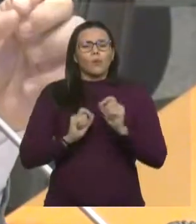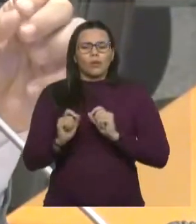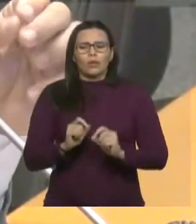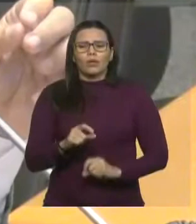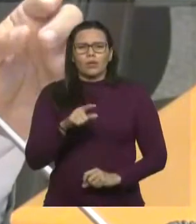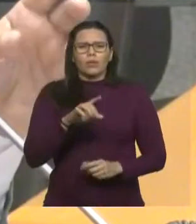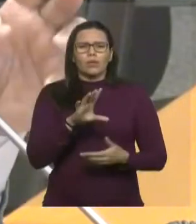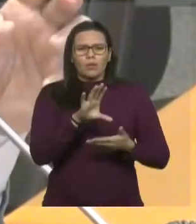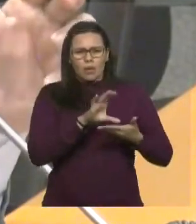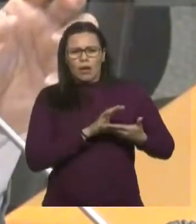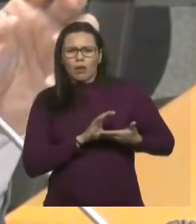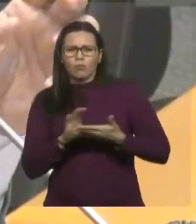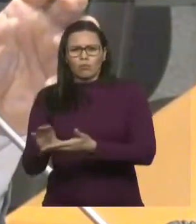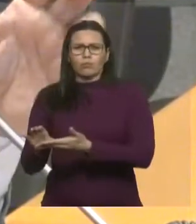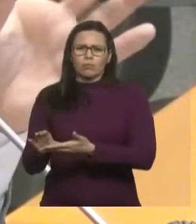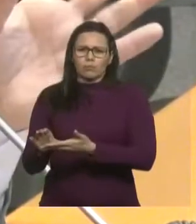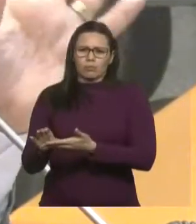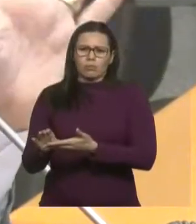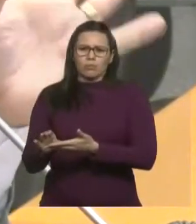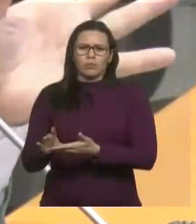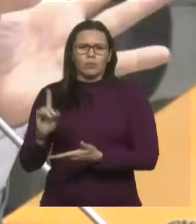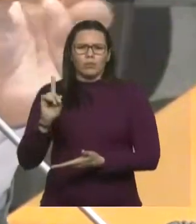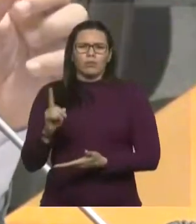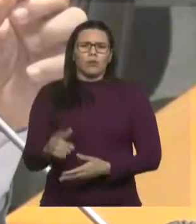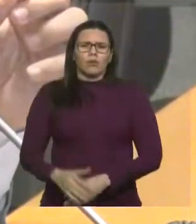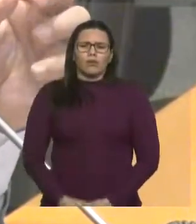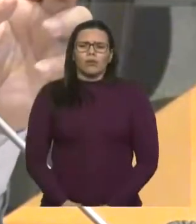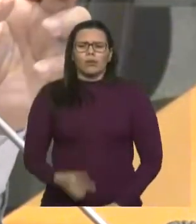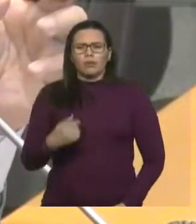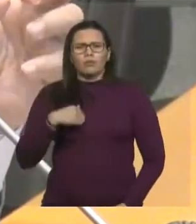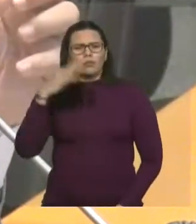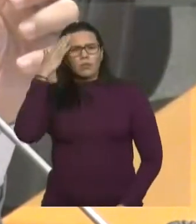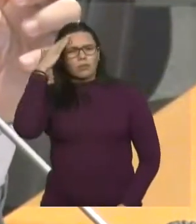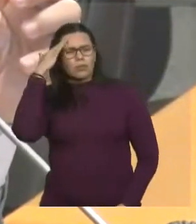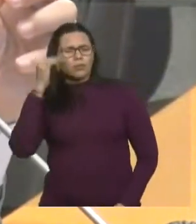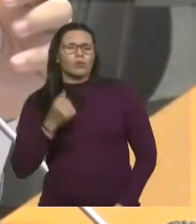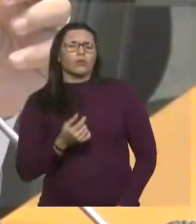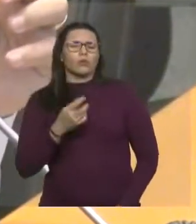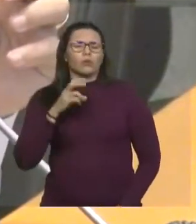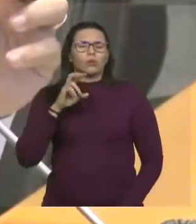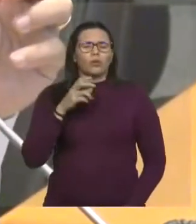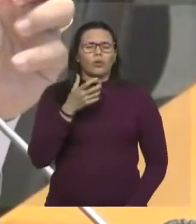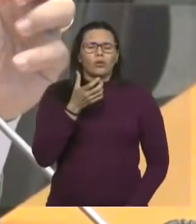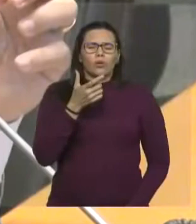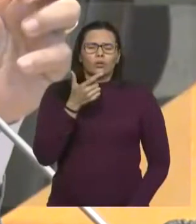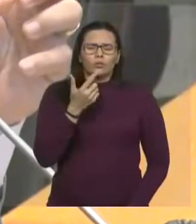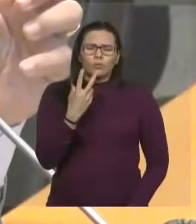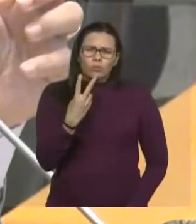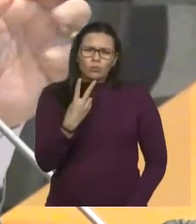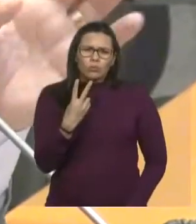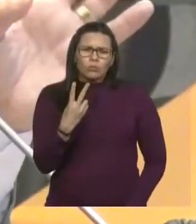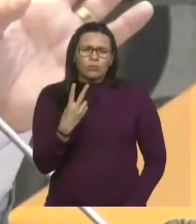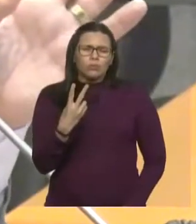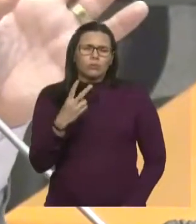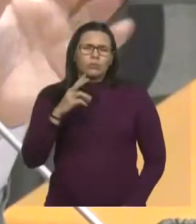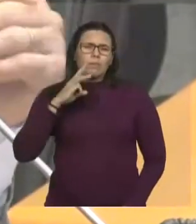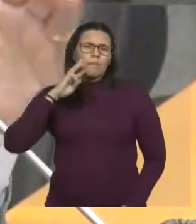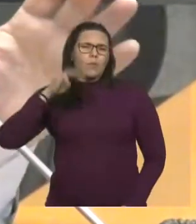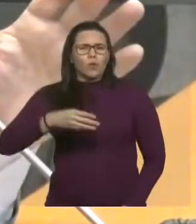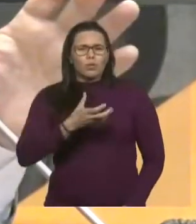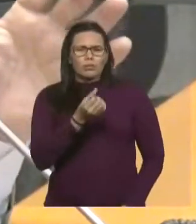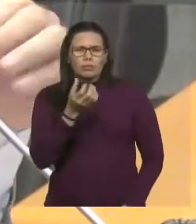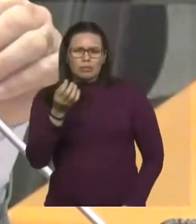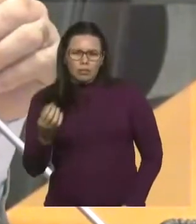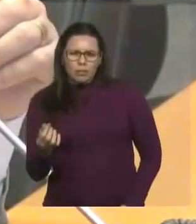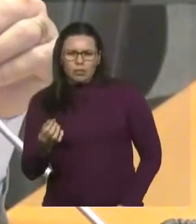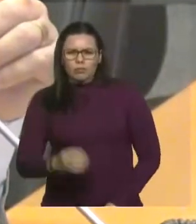fundo, para que, por exemplo, aqui, se eu entendi bem, de 2.600.000 arrecadados, foi passar 1,5. 1,5, né? Tem